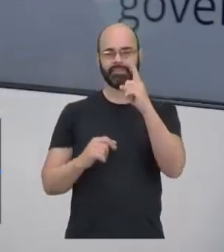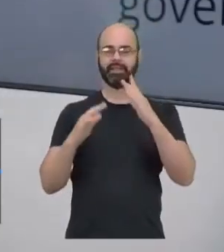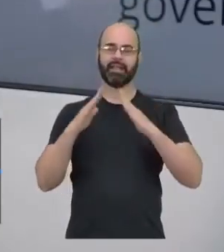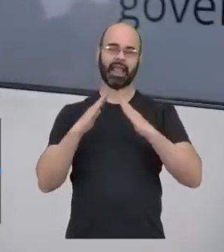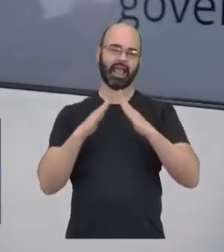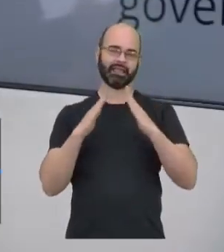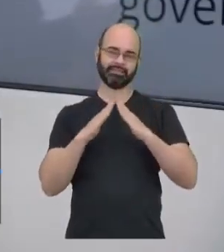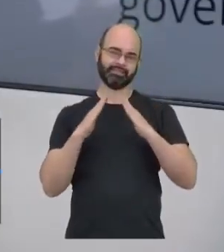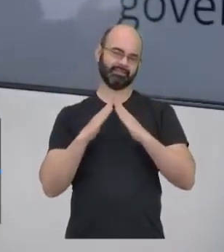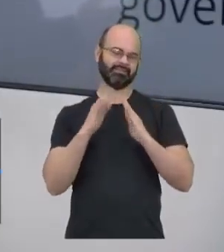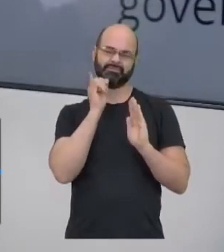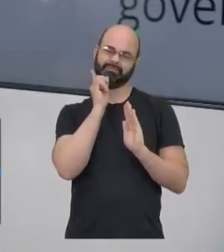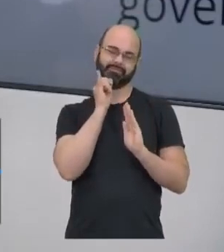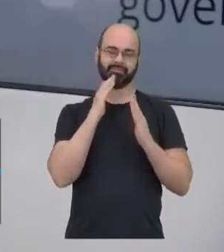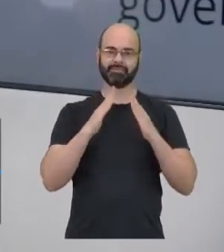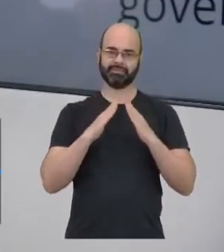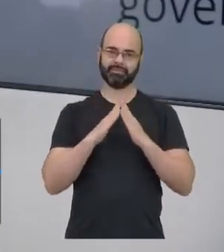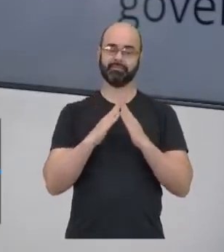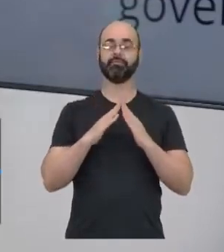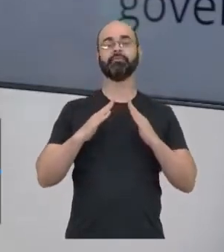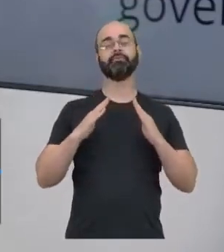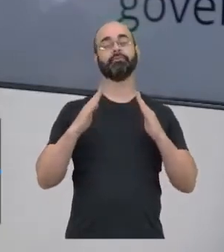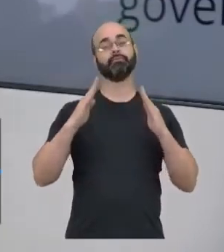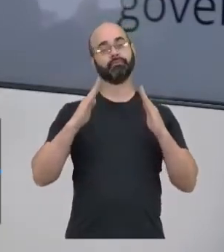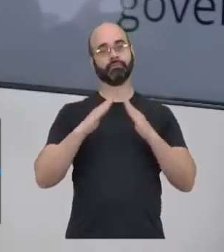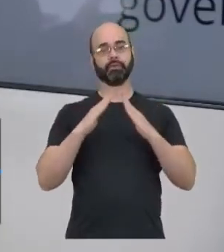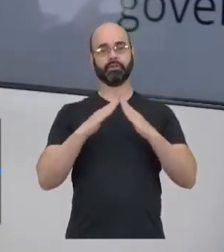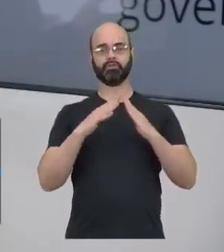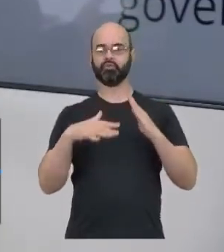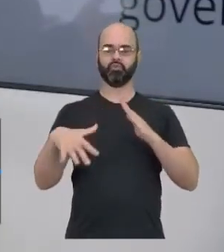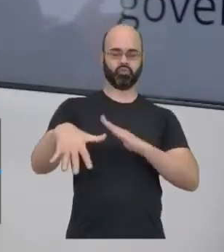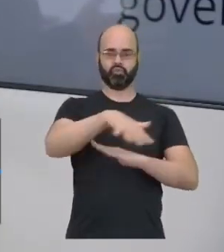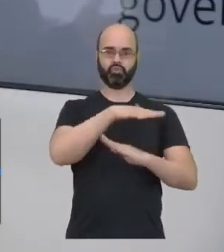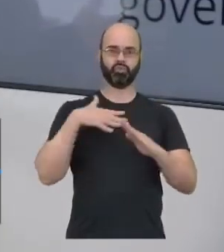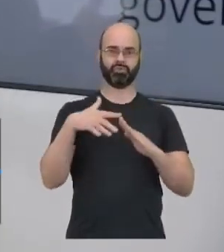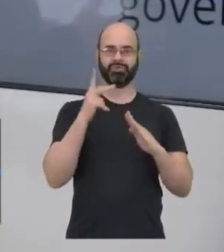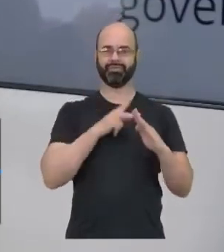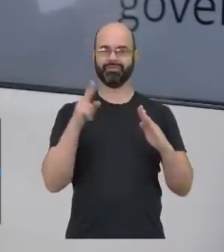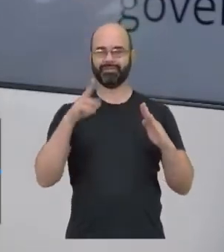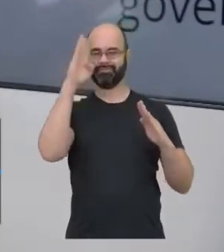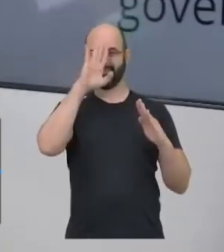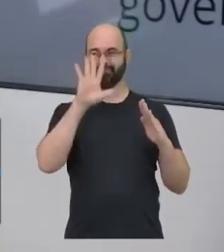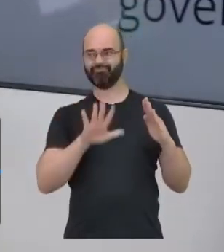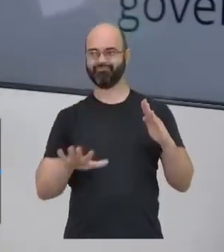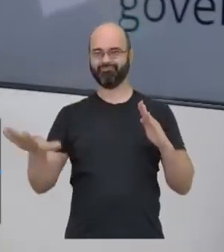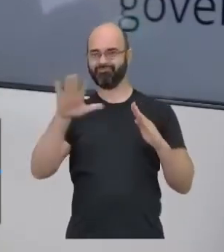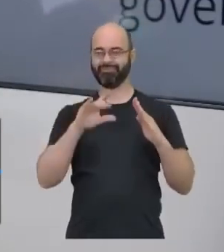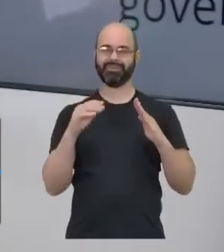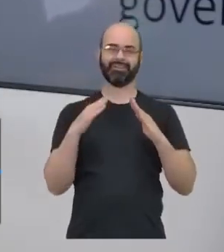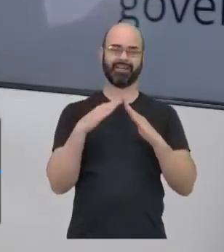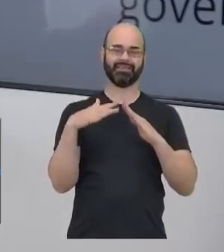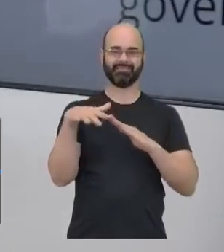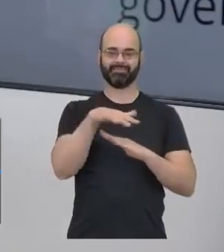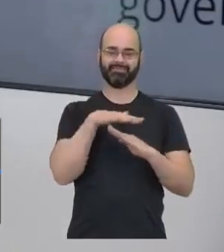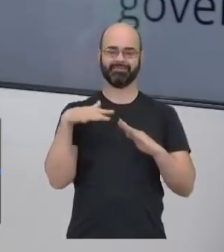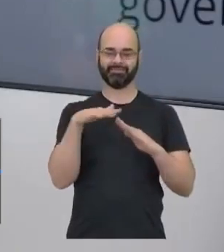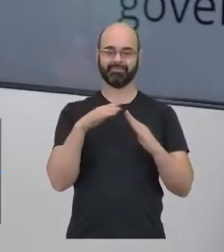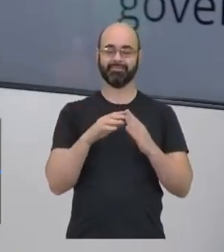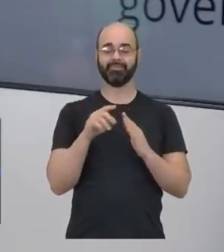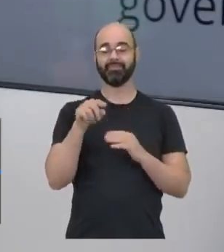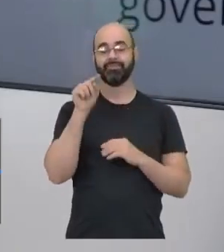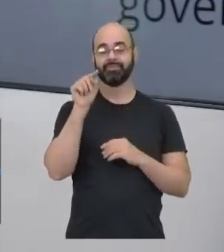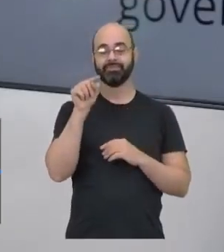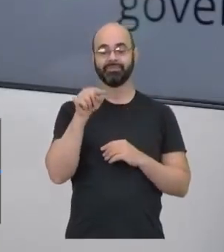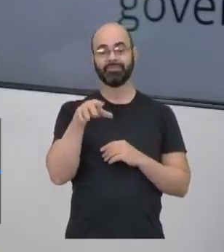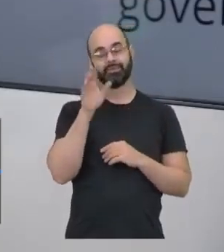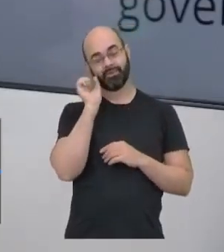fosse a sua casa, então a sua casa seria todo o território, certo? O seu quarto seria o estado com letra